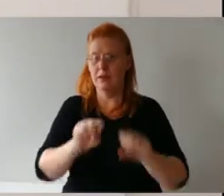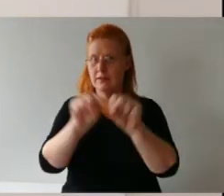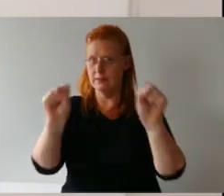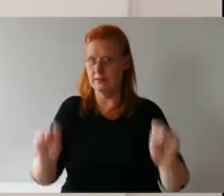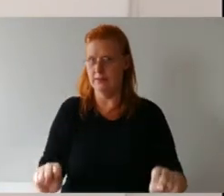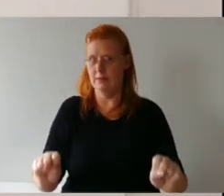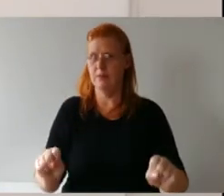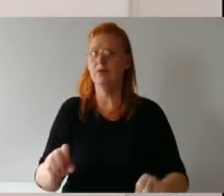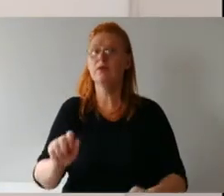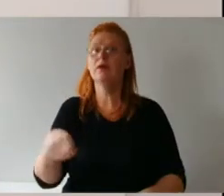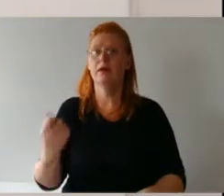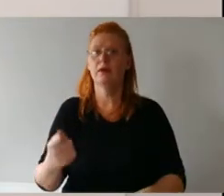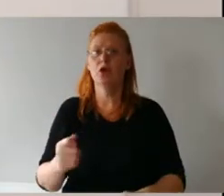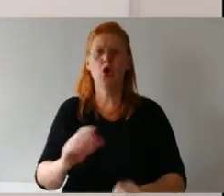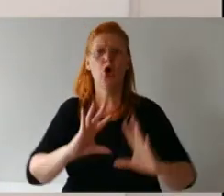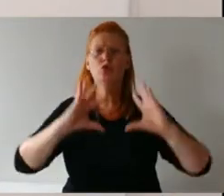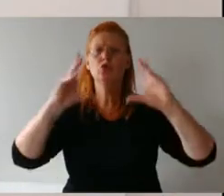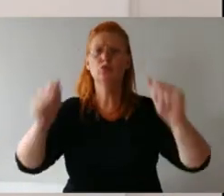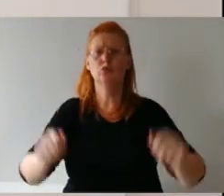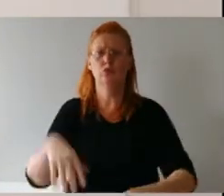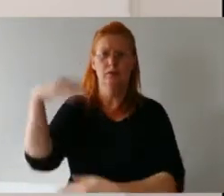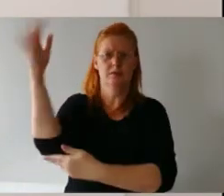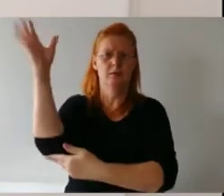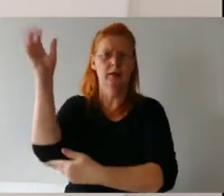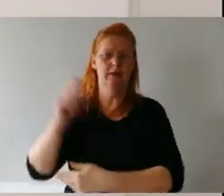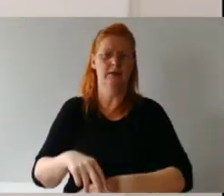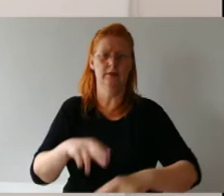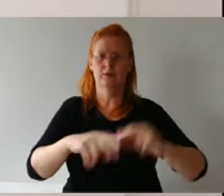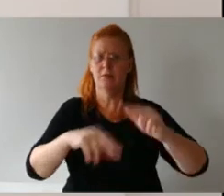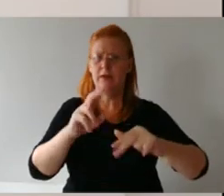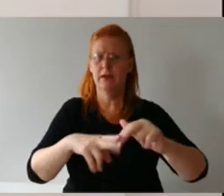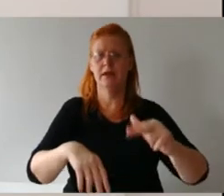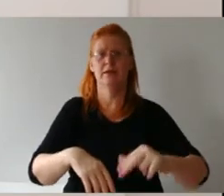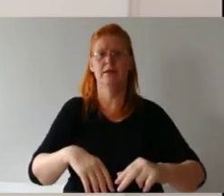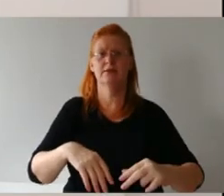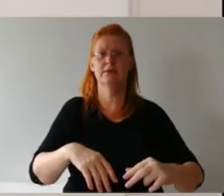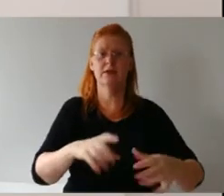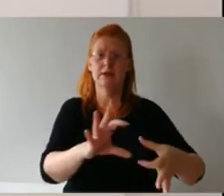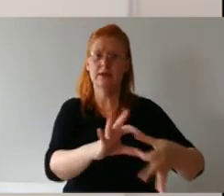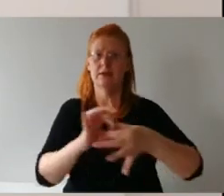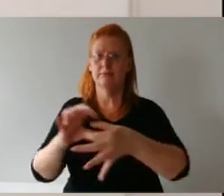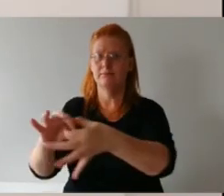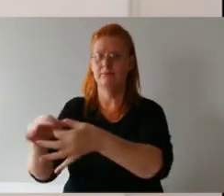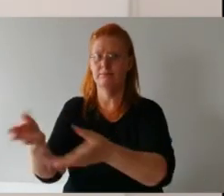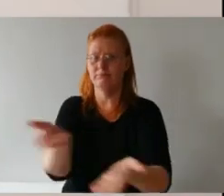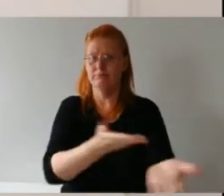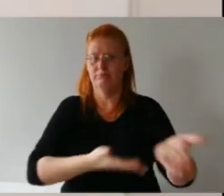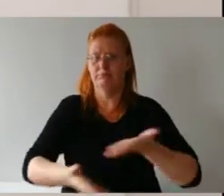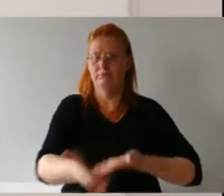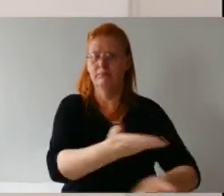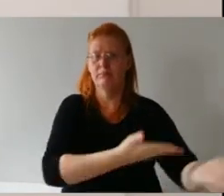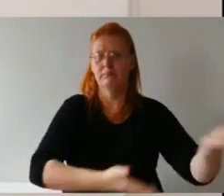sistema rizomático, é afirmado no livro que todos os seres, plantas, objetos, estão